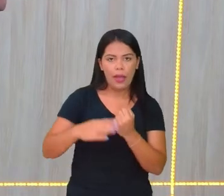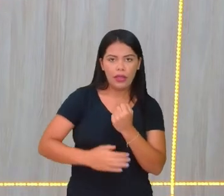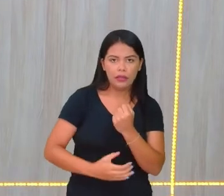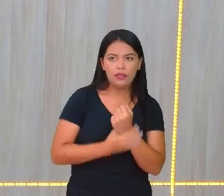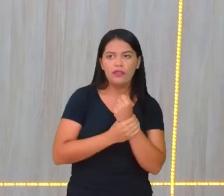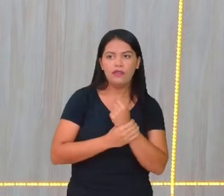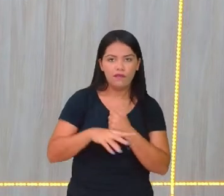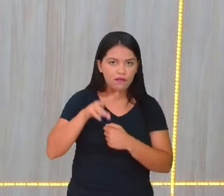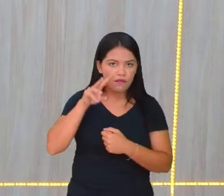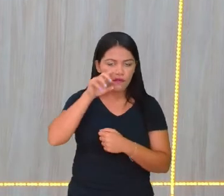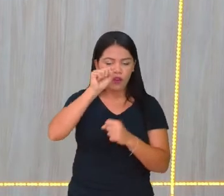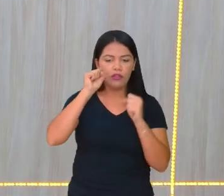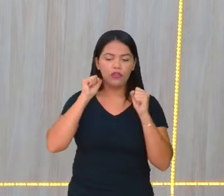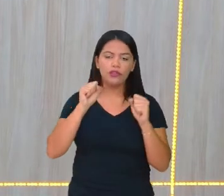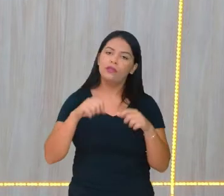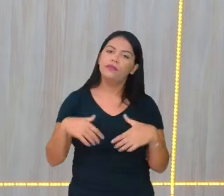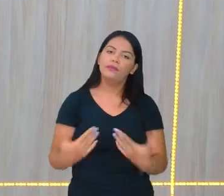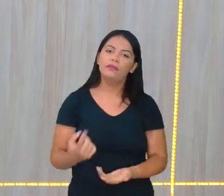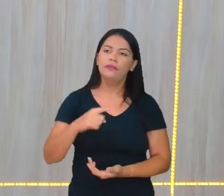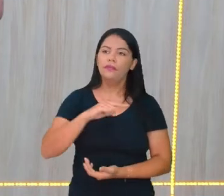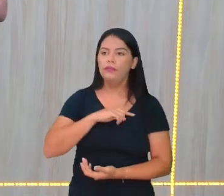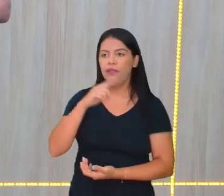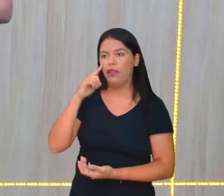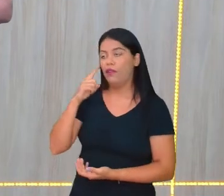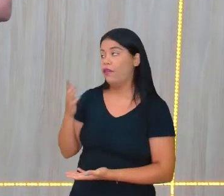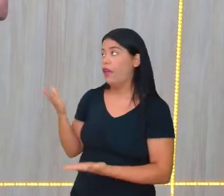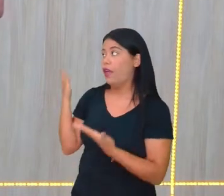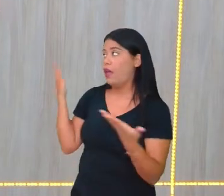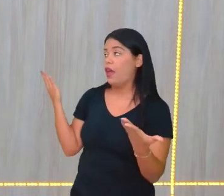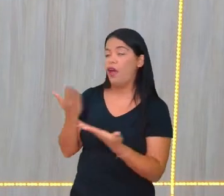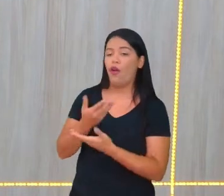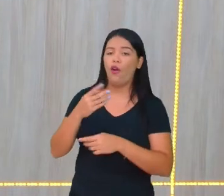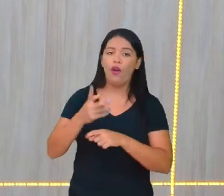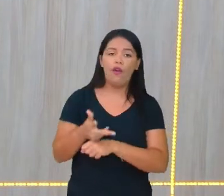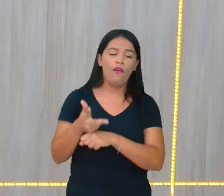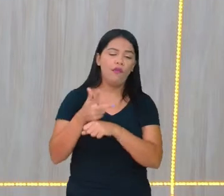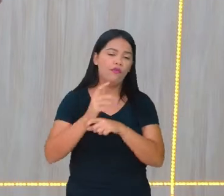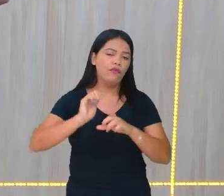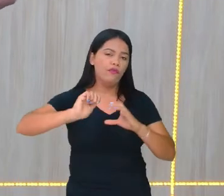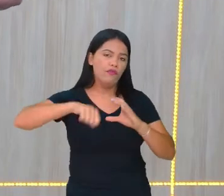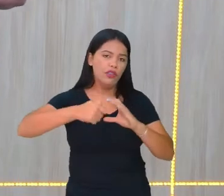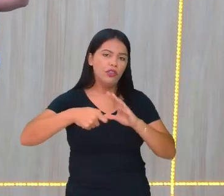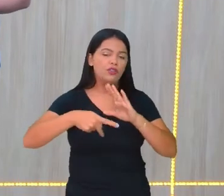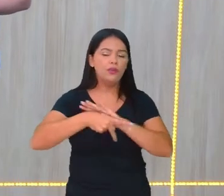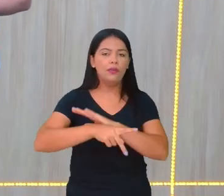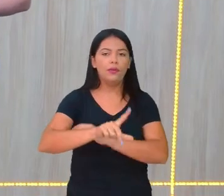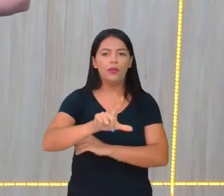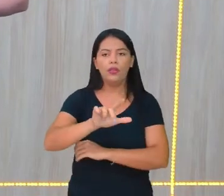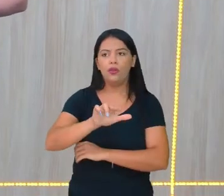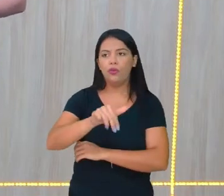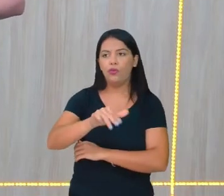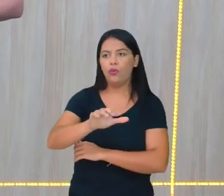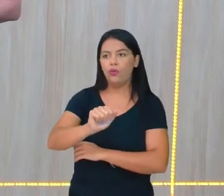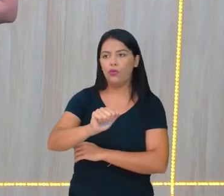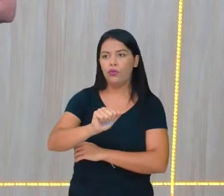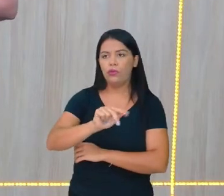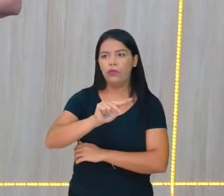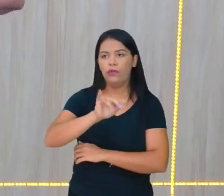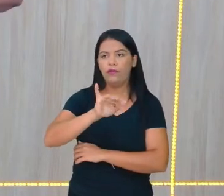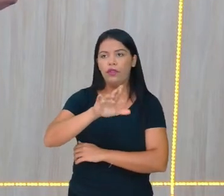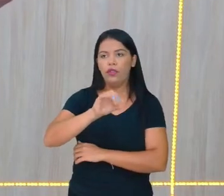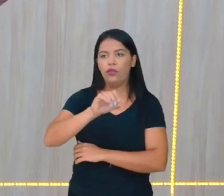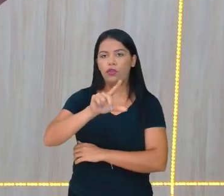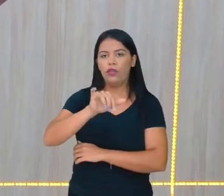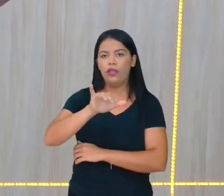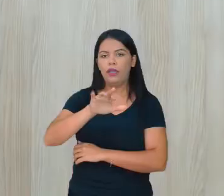vídeo agora de Luna Vitrolira, não é? Que ela representa esse grito de liberdade, não é? Importante de